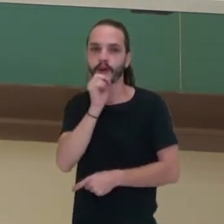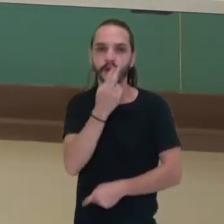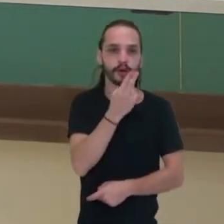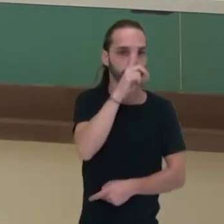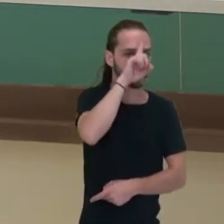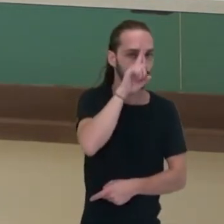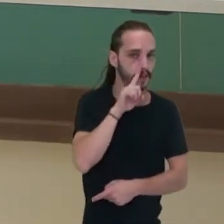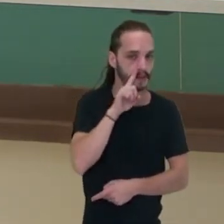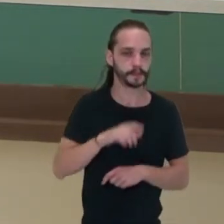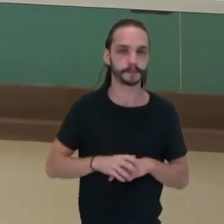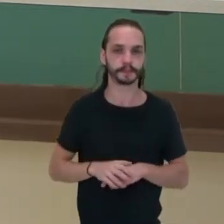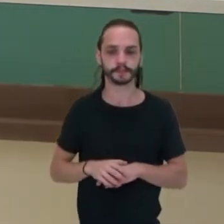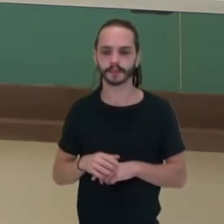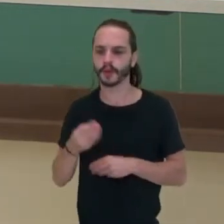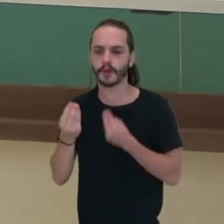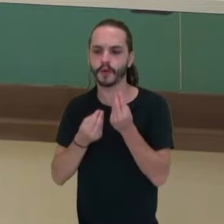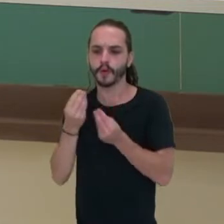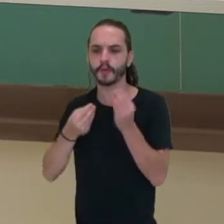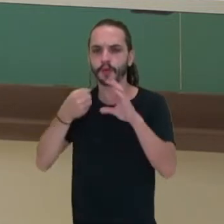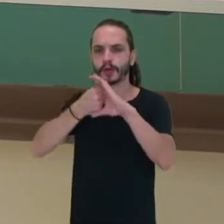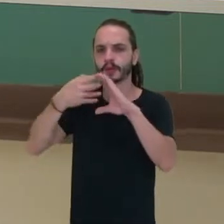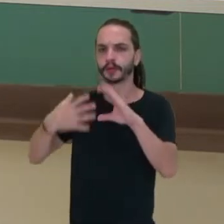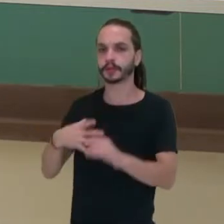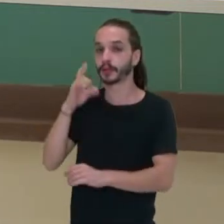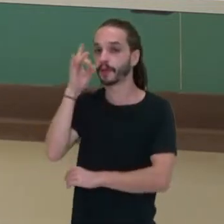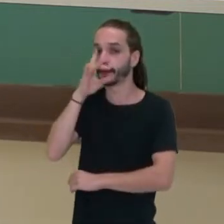cor verde de ervilhas e cheiros seriam